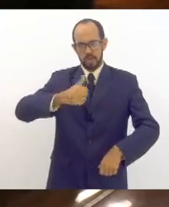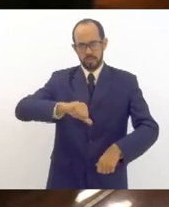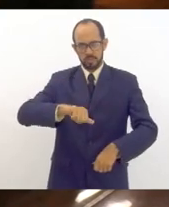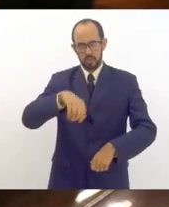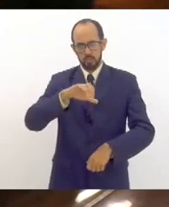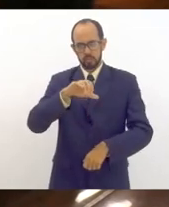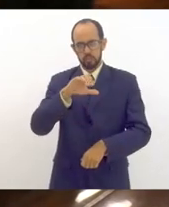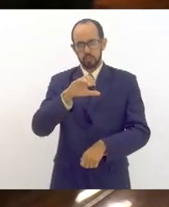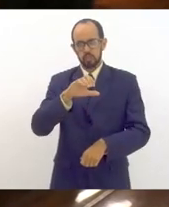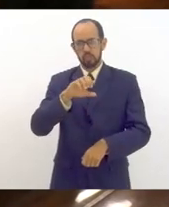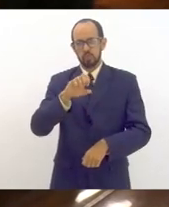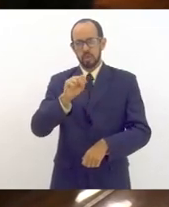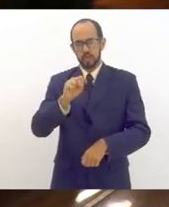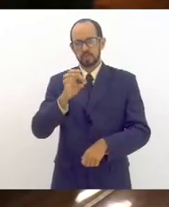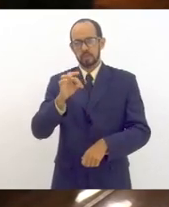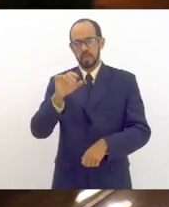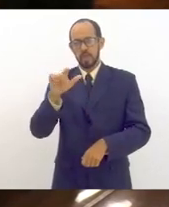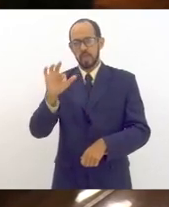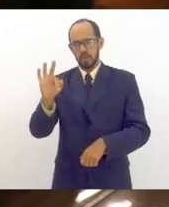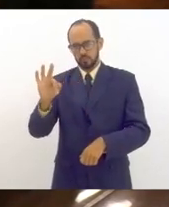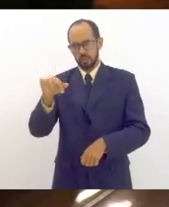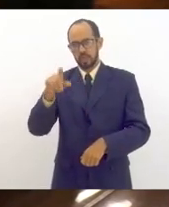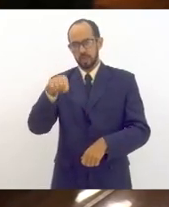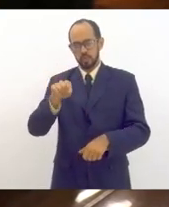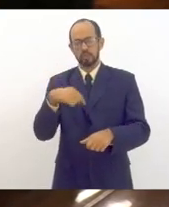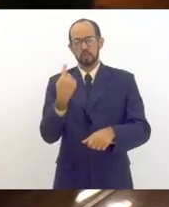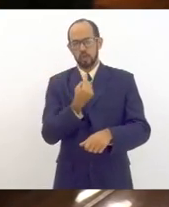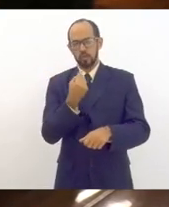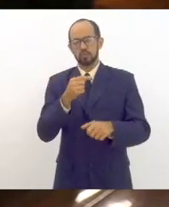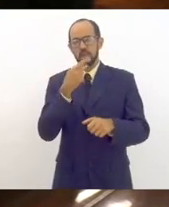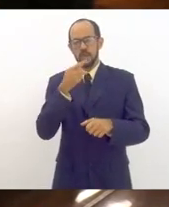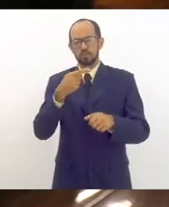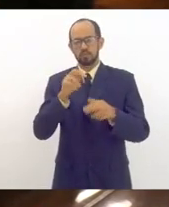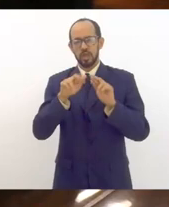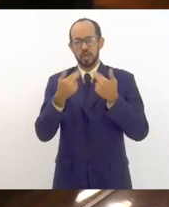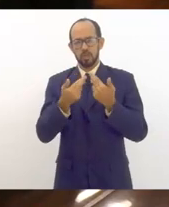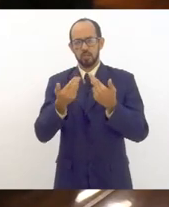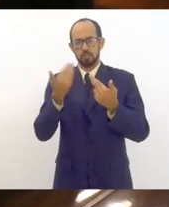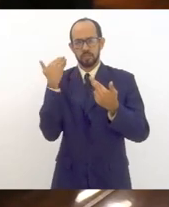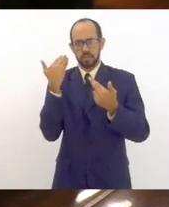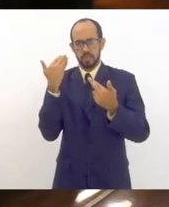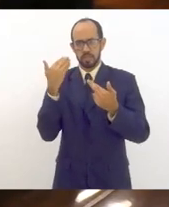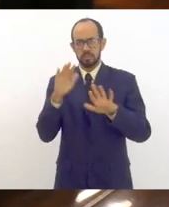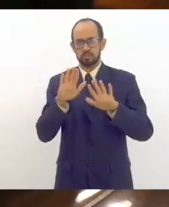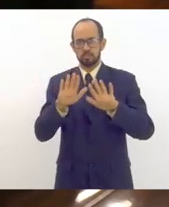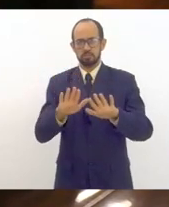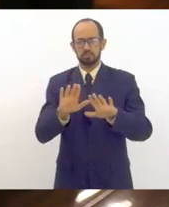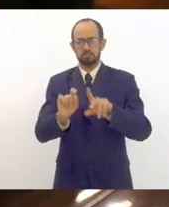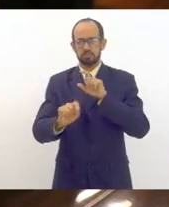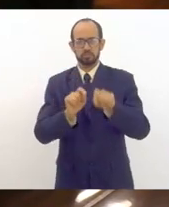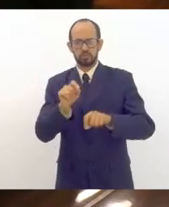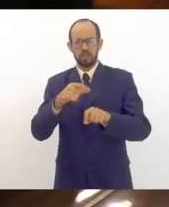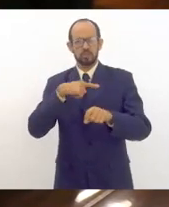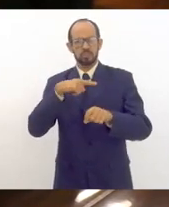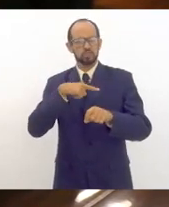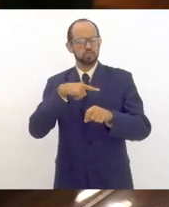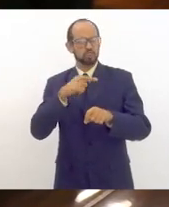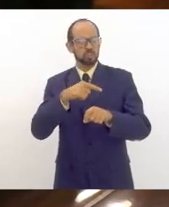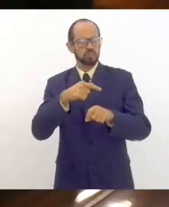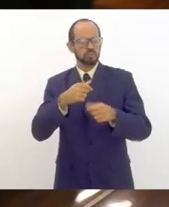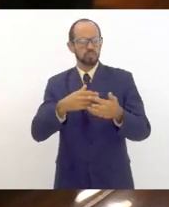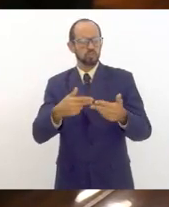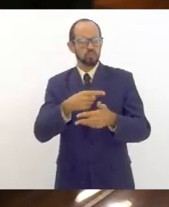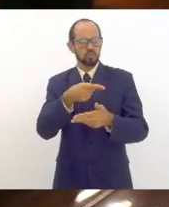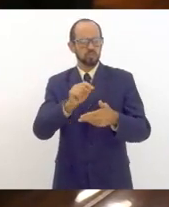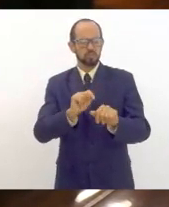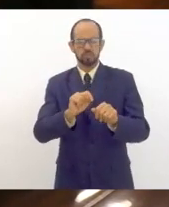havíamos sinalizado na reunião anterior. Então, parece que tinha aí um detalhe do projeto estar em pauta hoje,